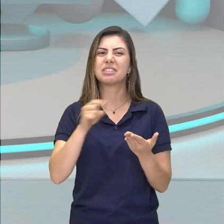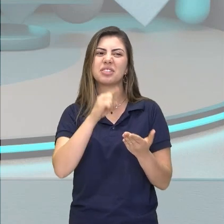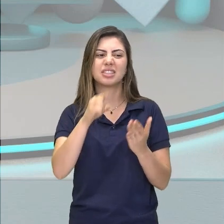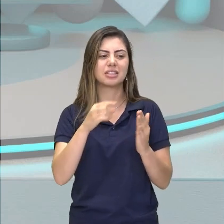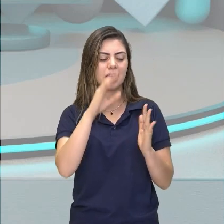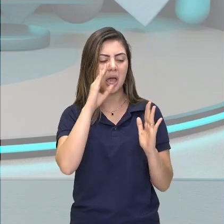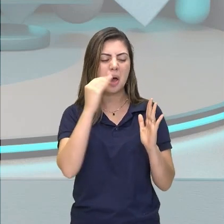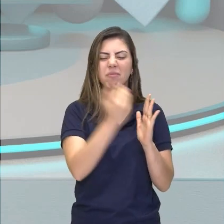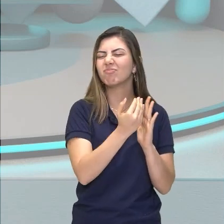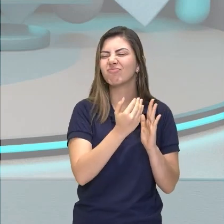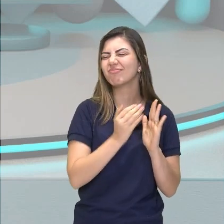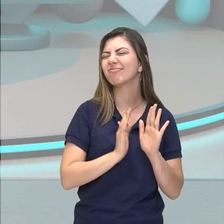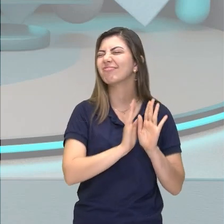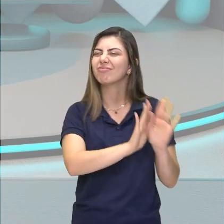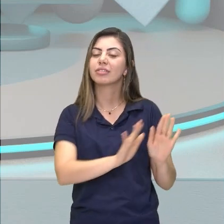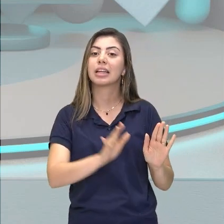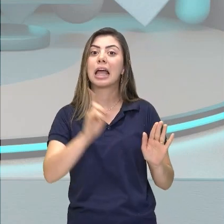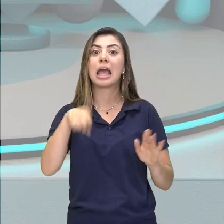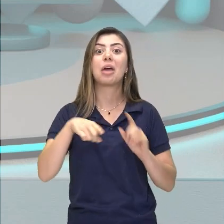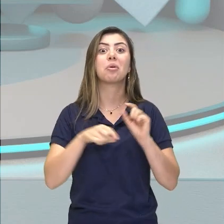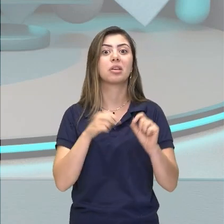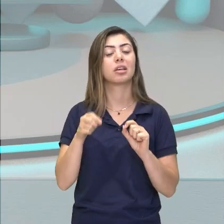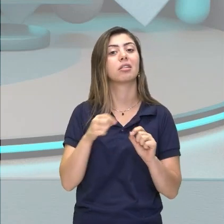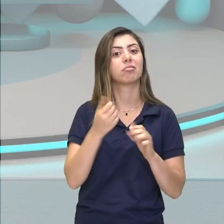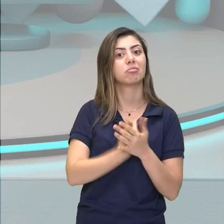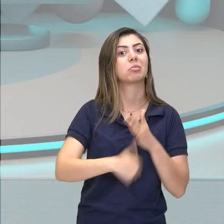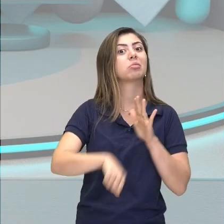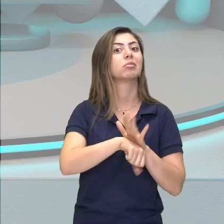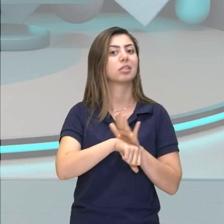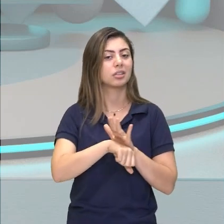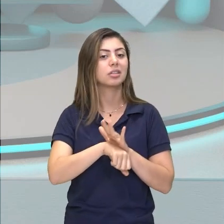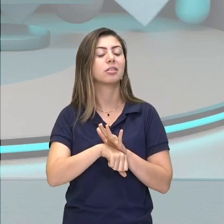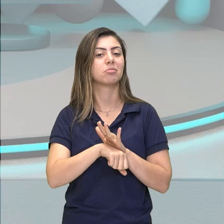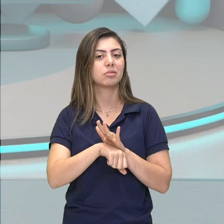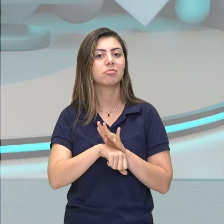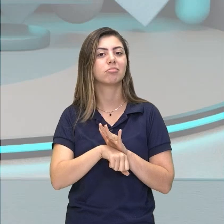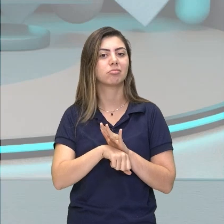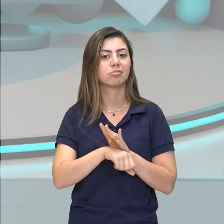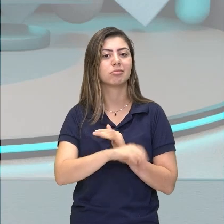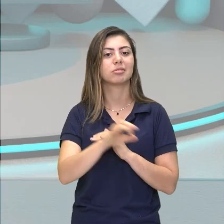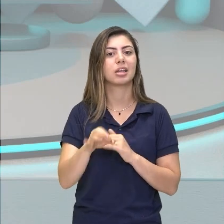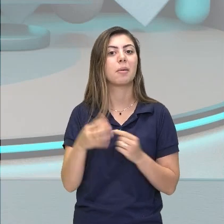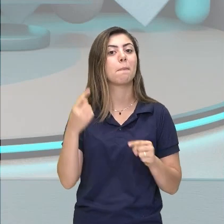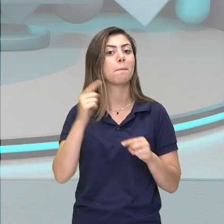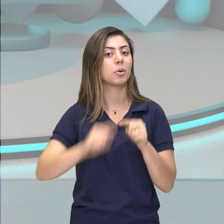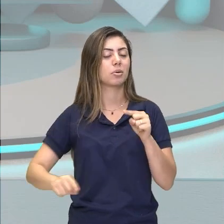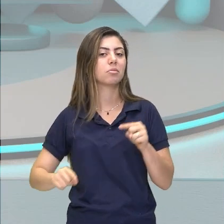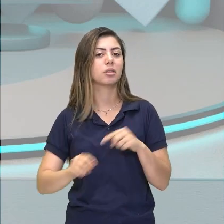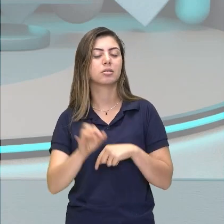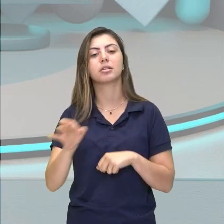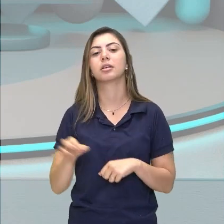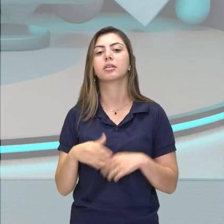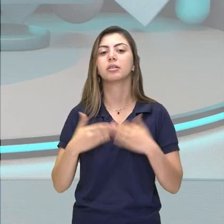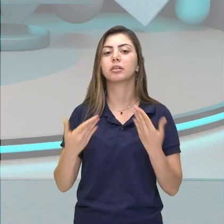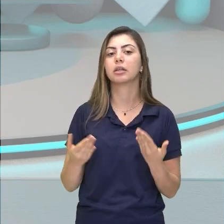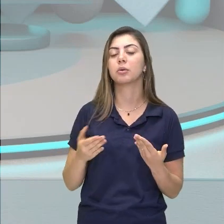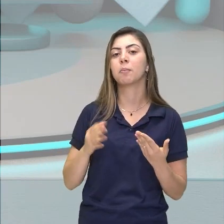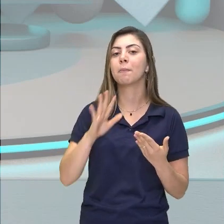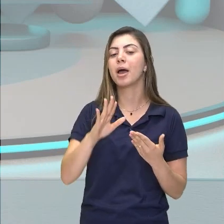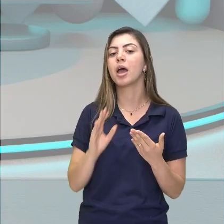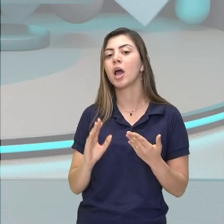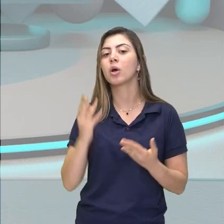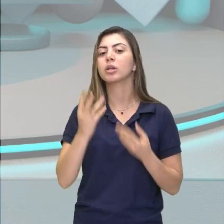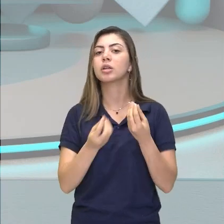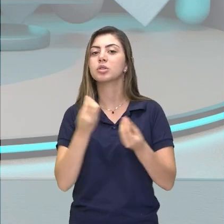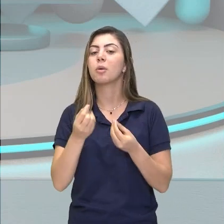os direitos humanos, você está cometendo, entre aspas, um ato que é totalmente proibido, ok? E aí o que acontece na proposta